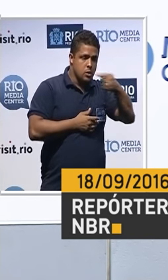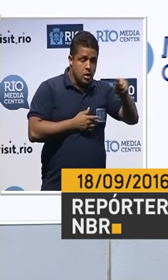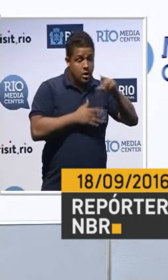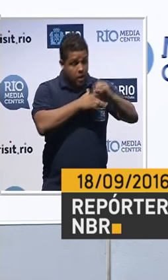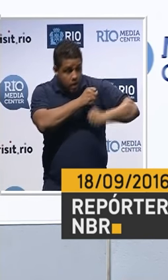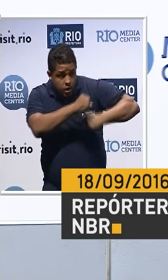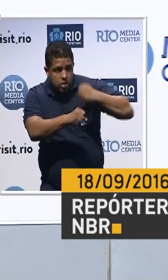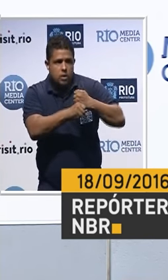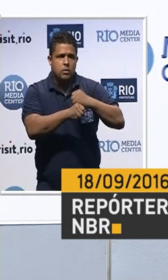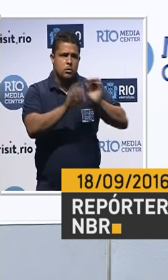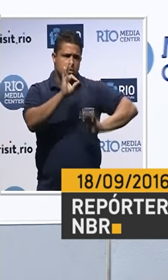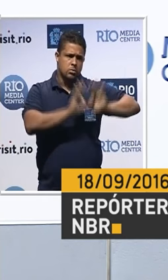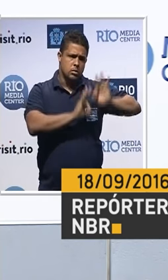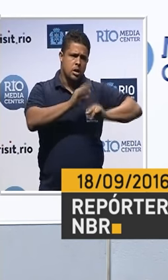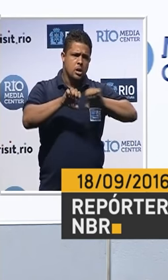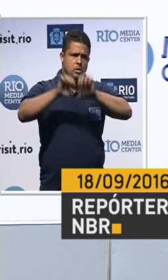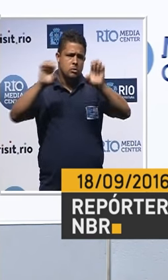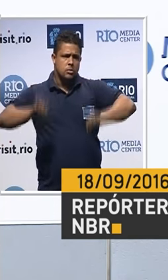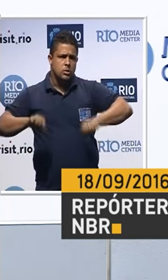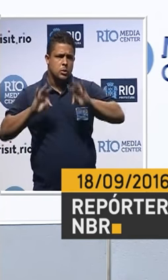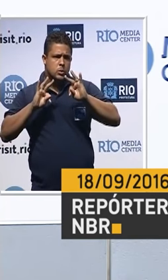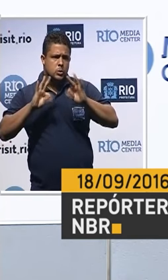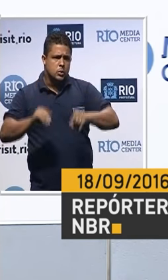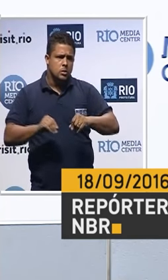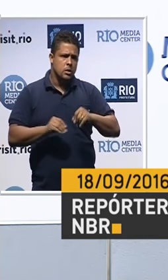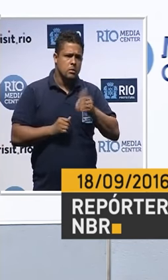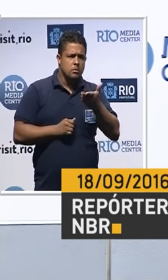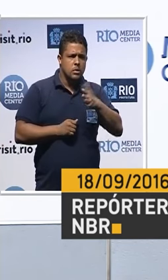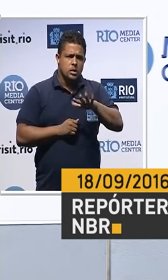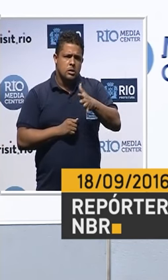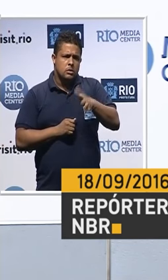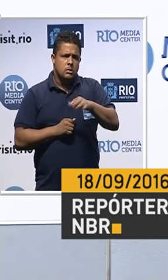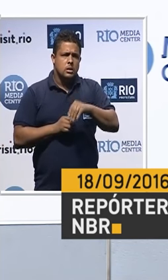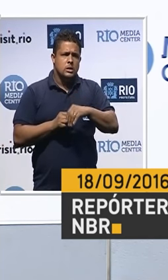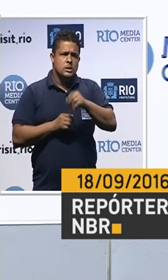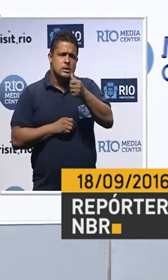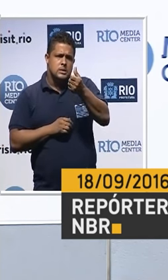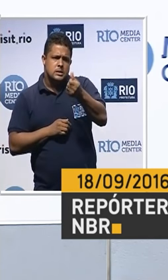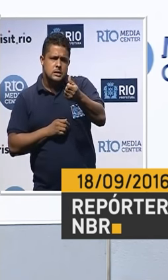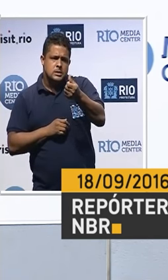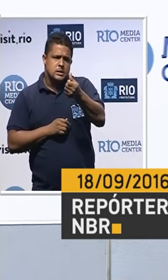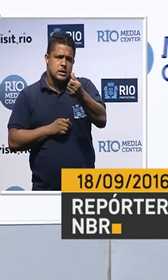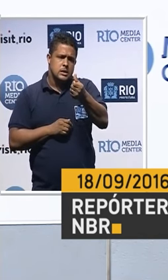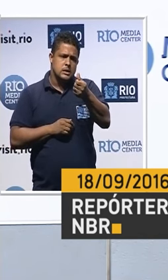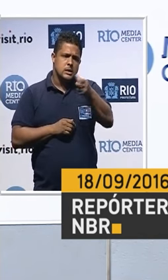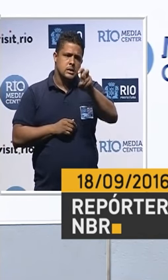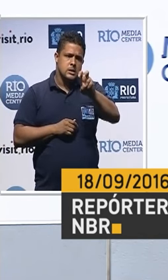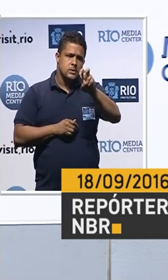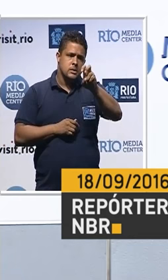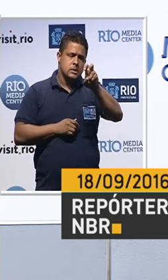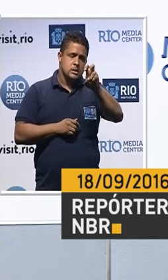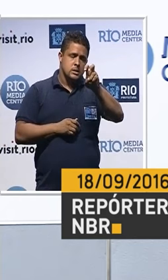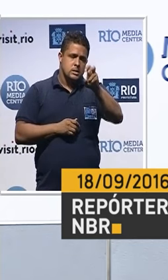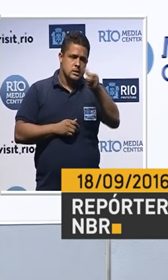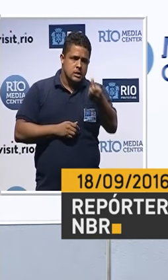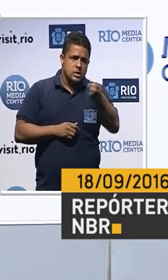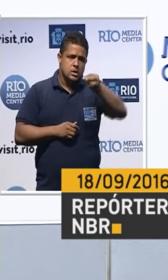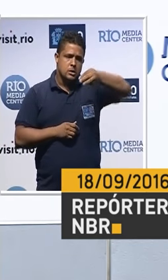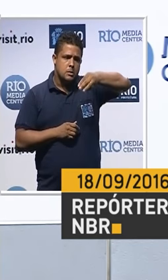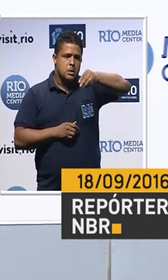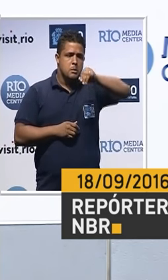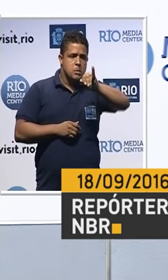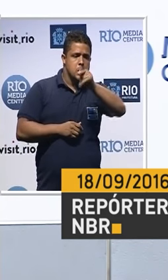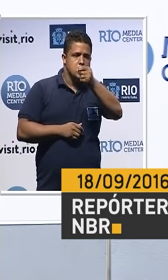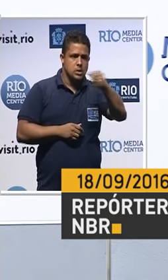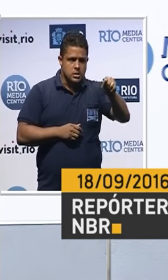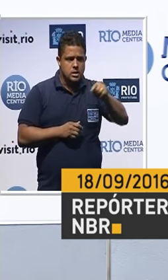a rubrica de infraestrutura e as demais, será de 656 milhões, ou seja,